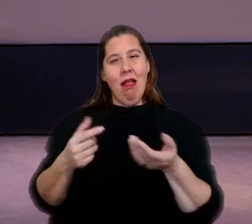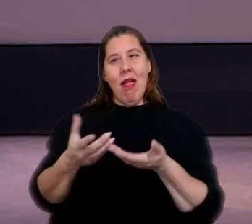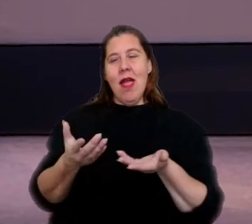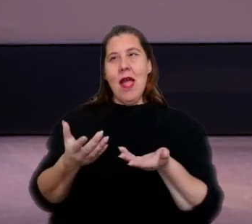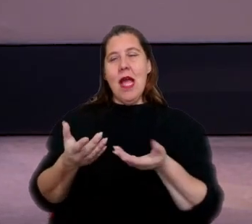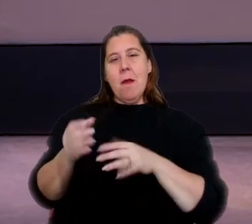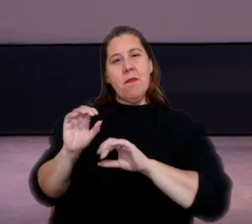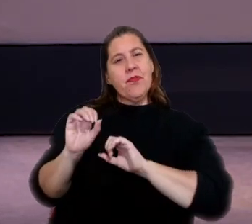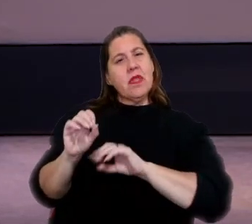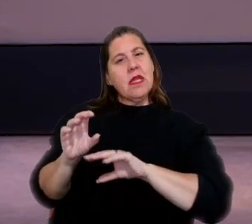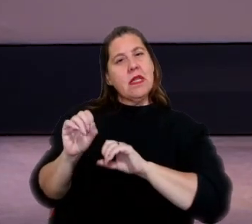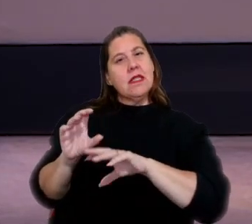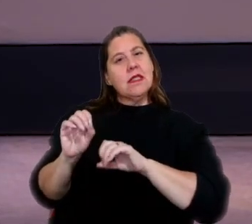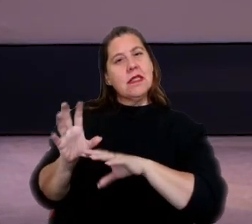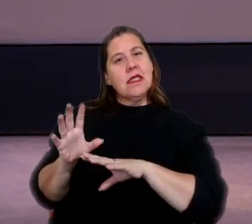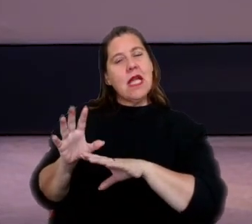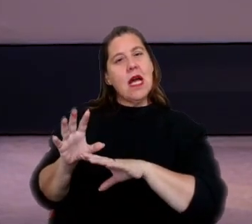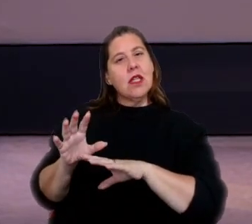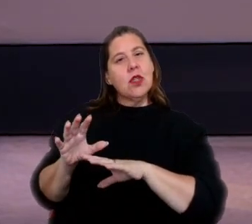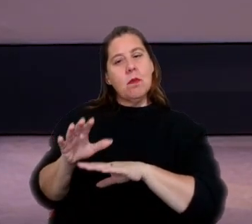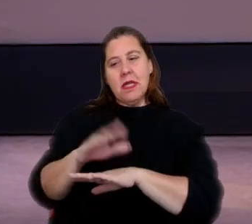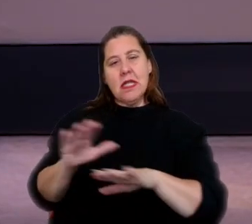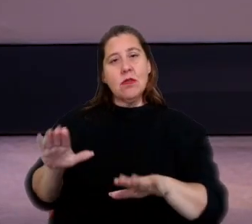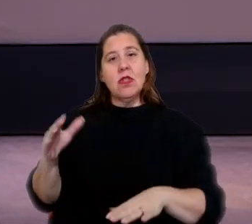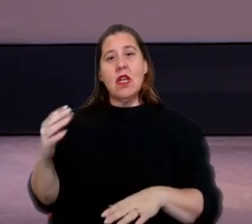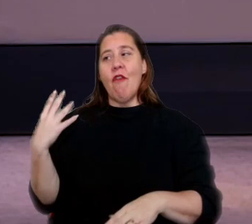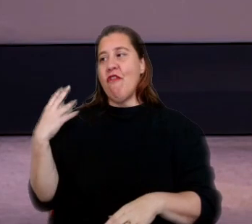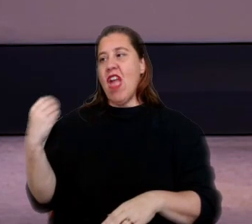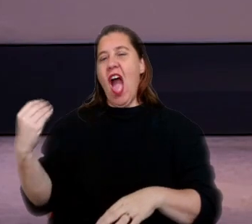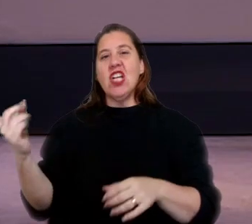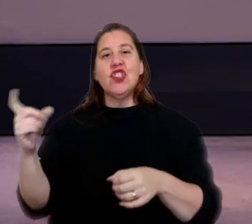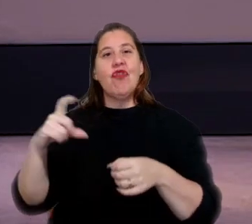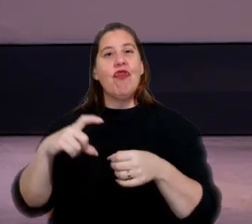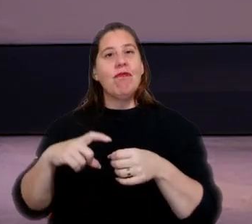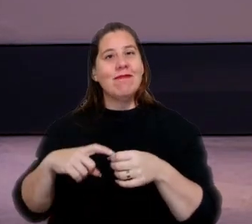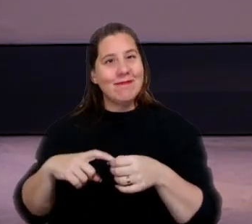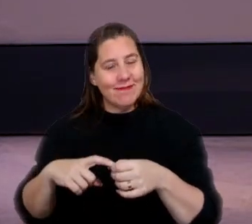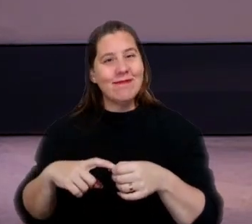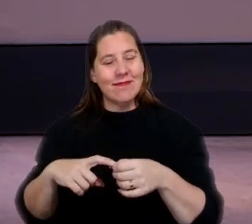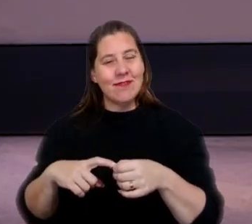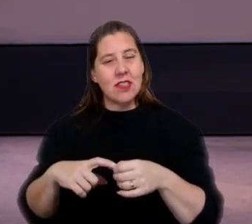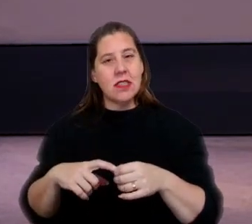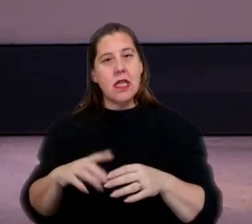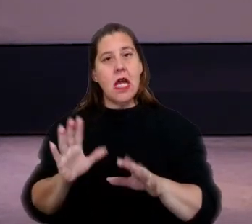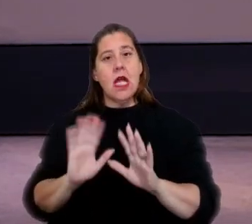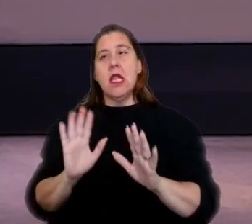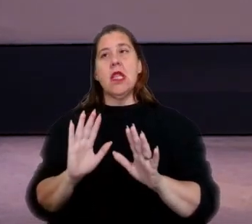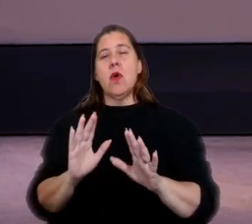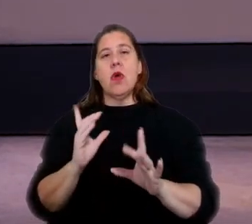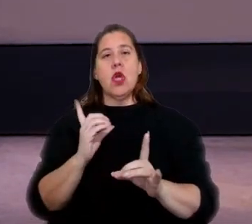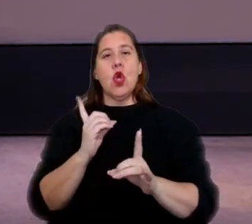trabalhado essas crianças quando elas voltam daquela viagem. São trabalhadas as crianças, há